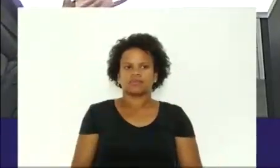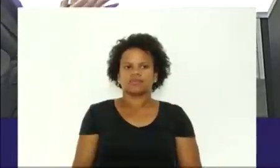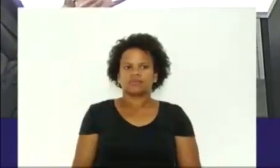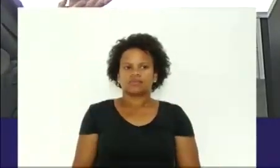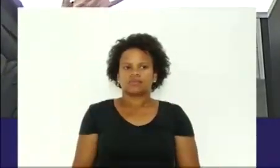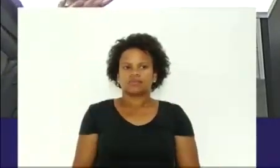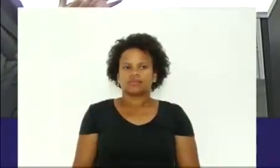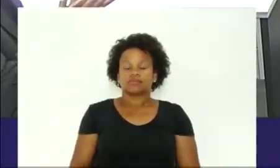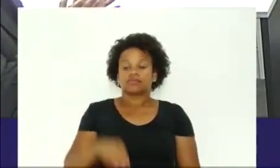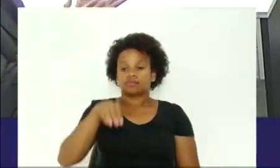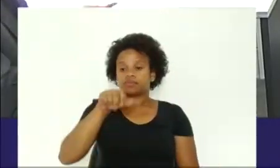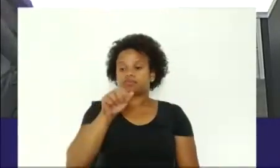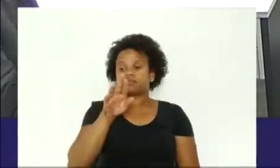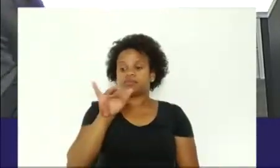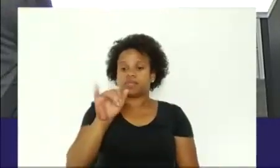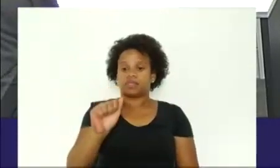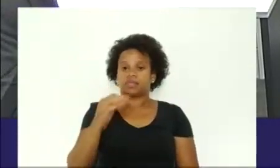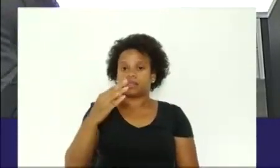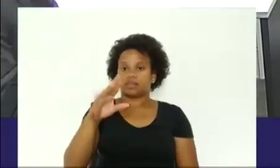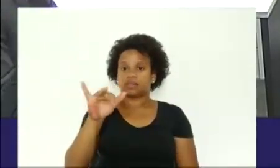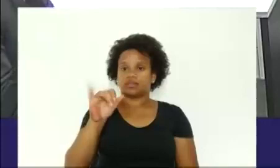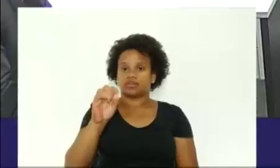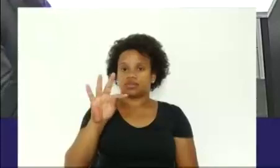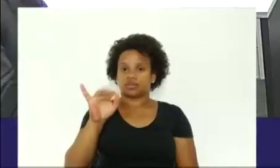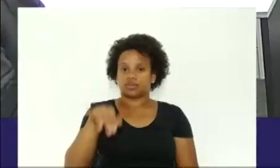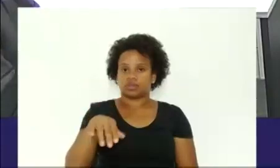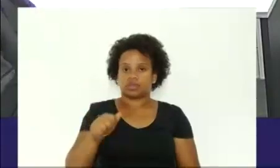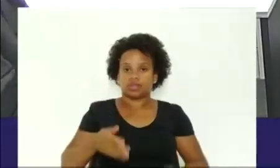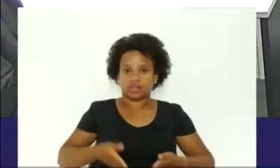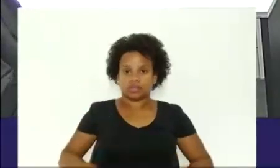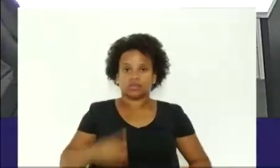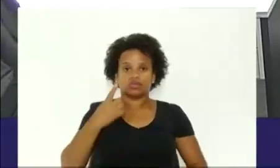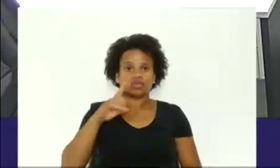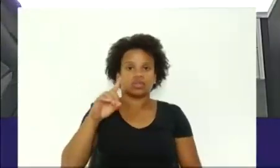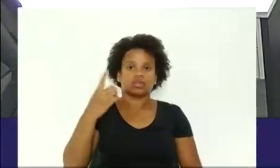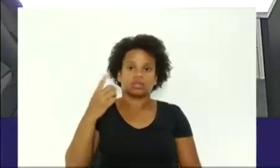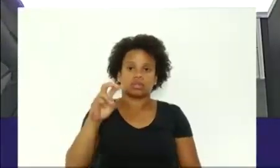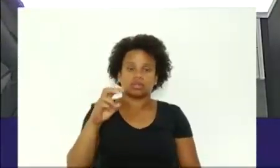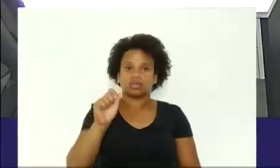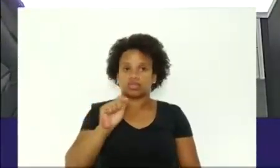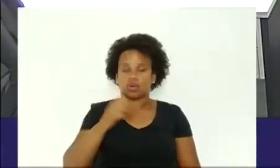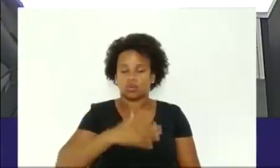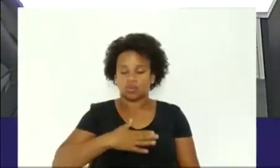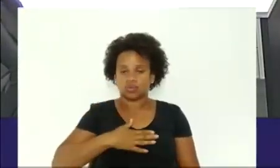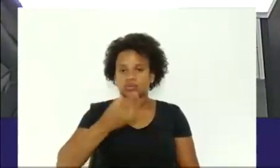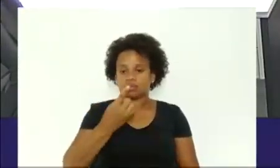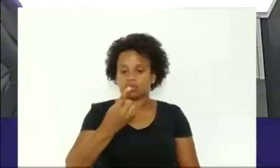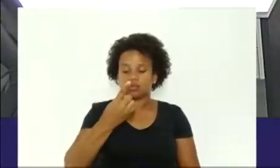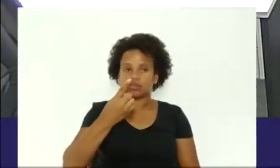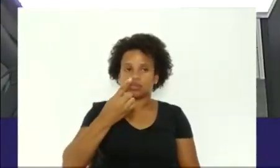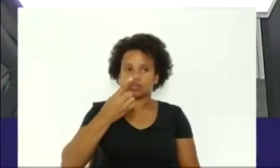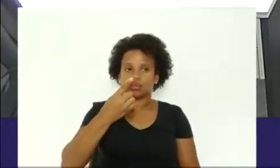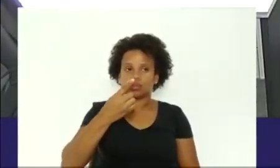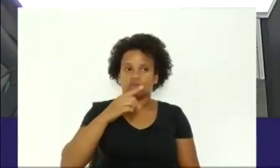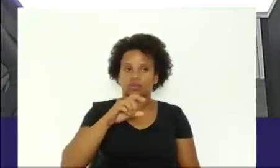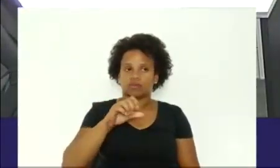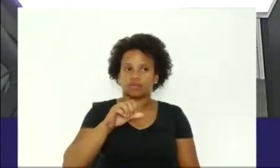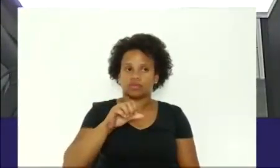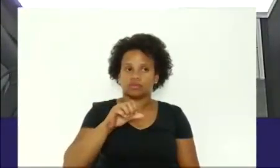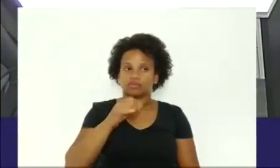Maria Cristina Rafael Batista Pereira nasceu em 15 de agosto de 1960... Opa,